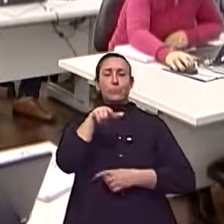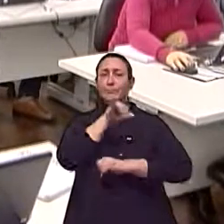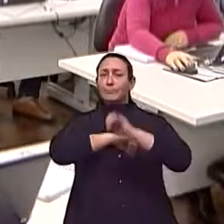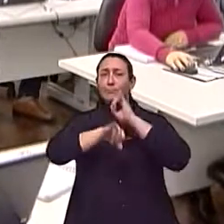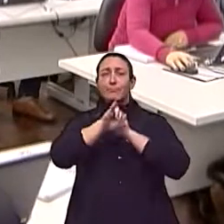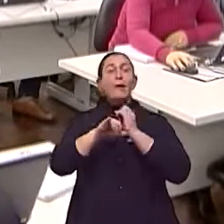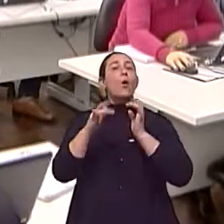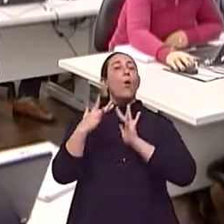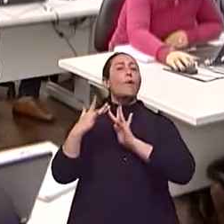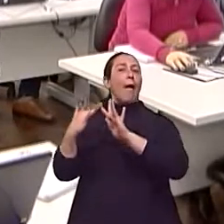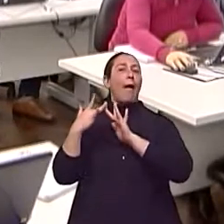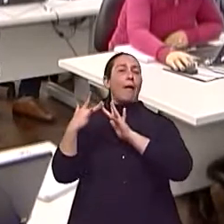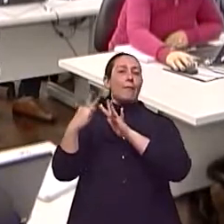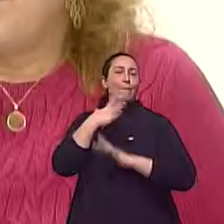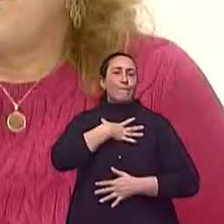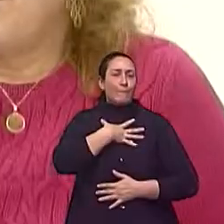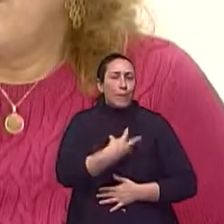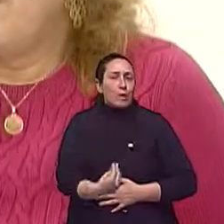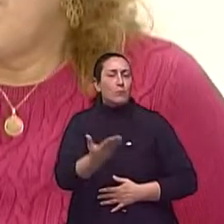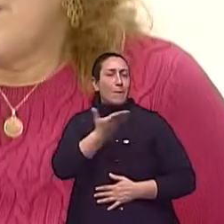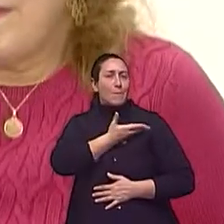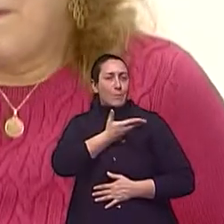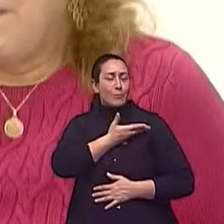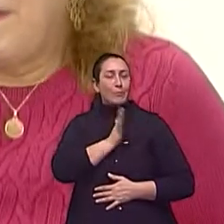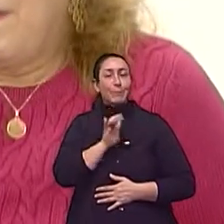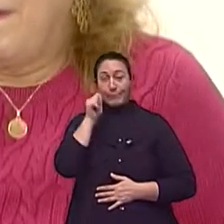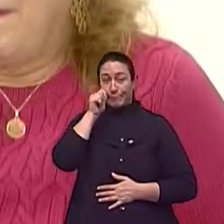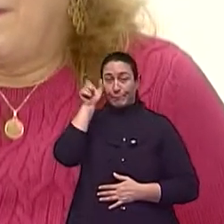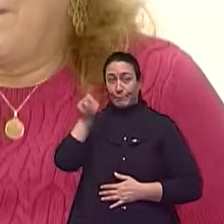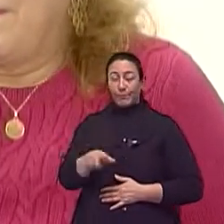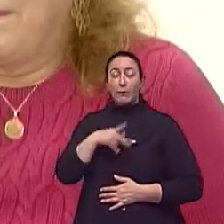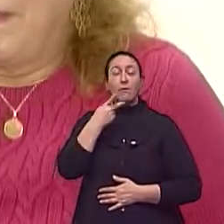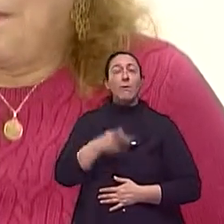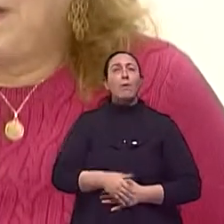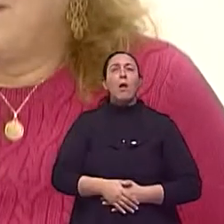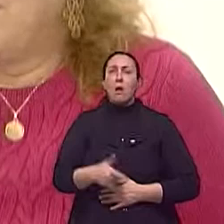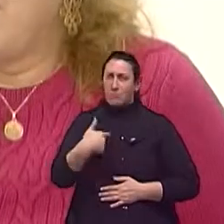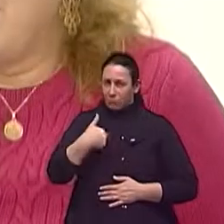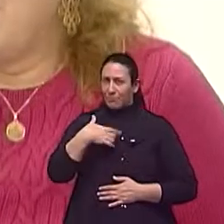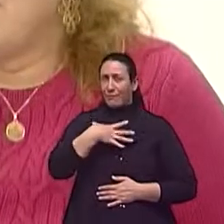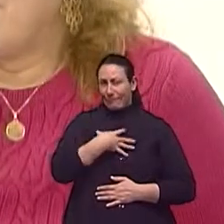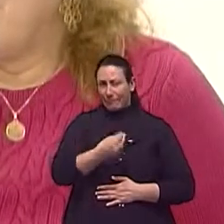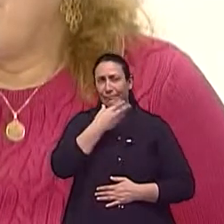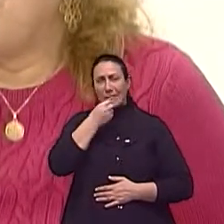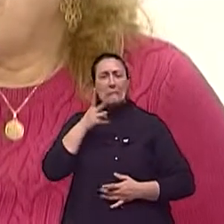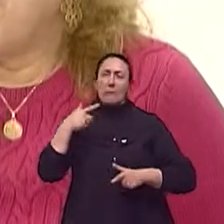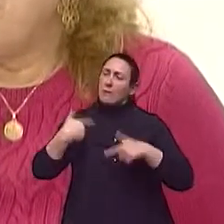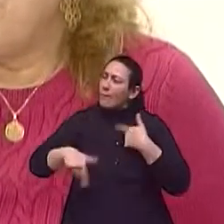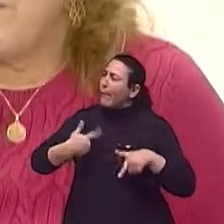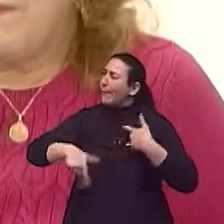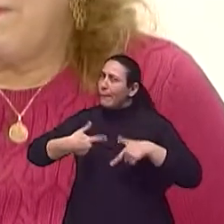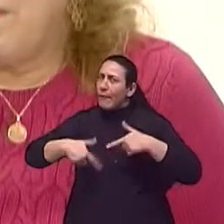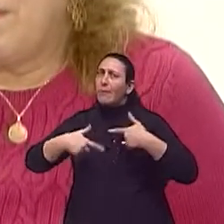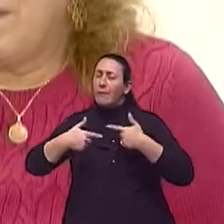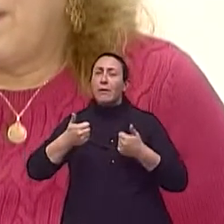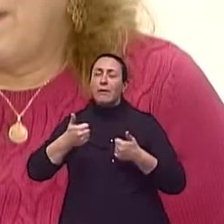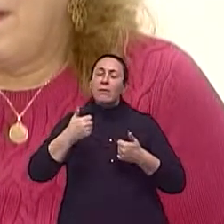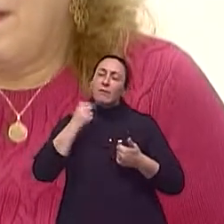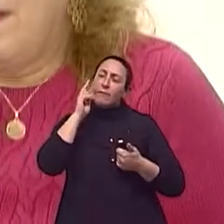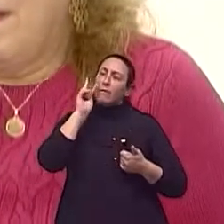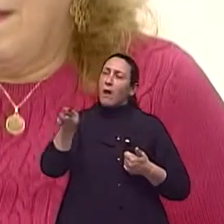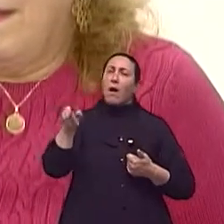motivo da busca pelo curso meu filho tava sempre trabalhando em casa e tal e com o tempo a gente foi